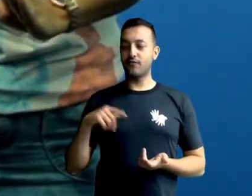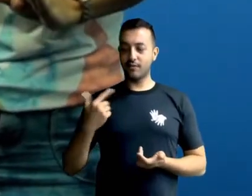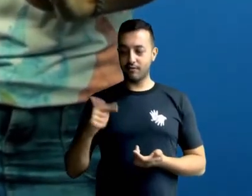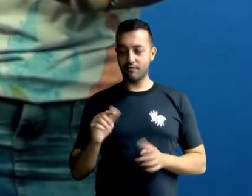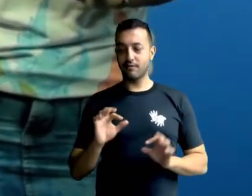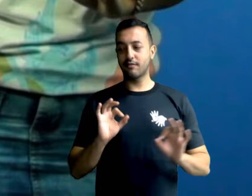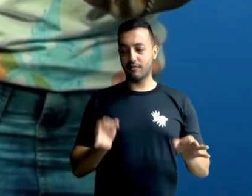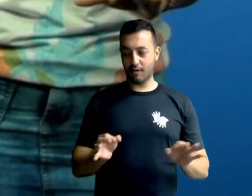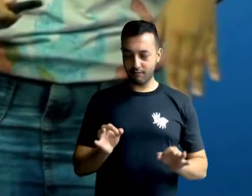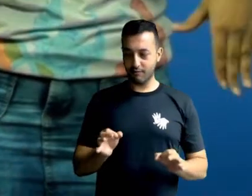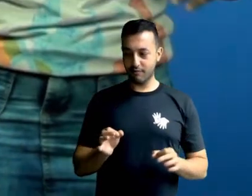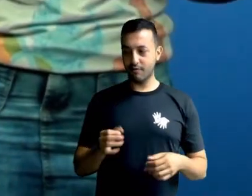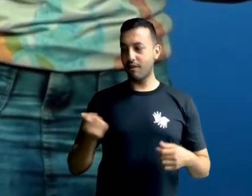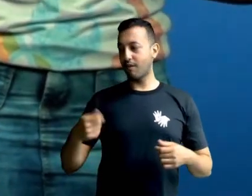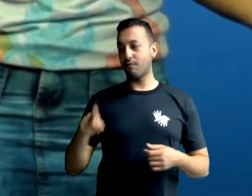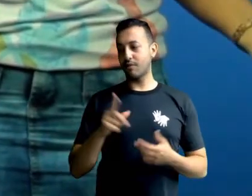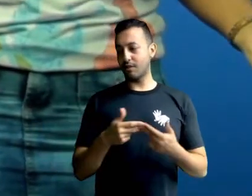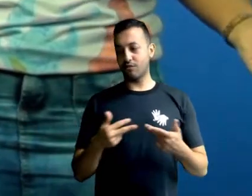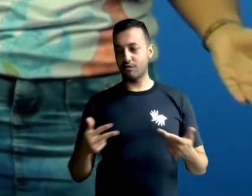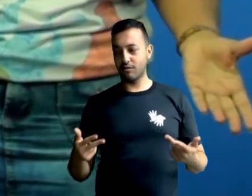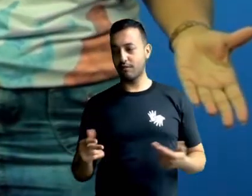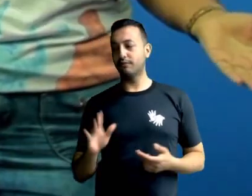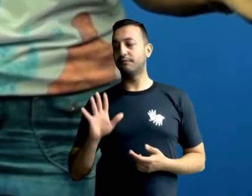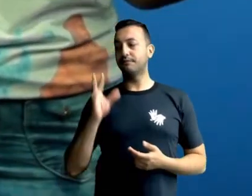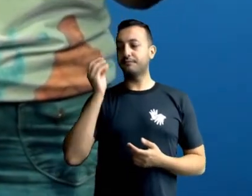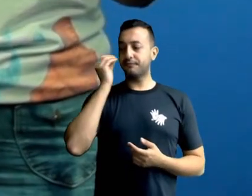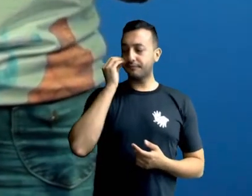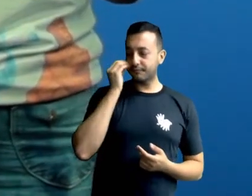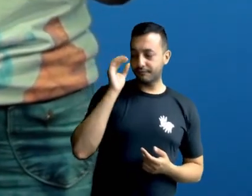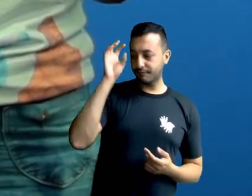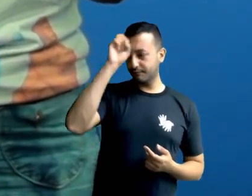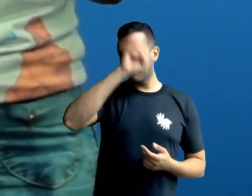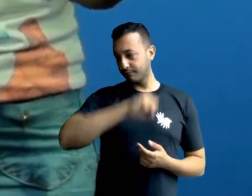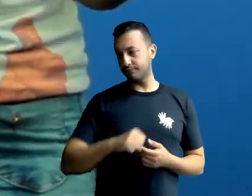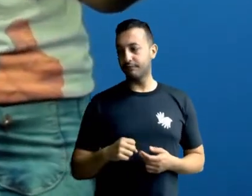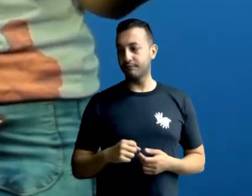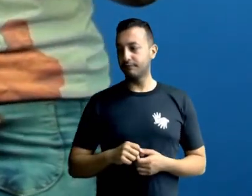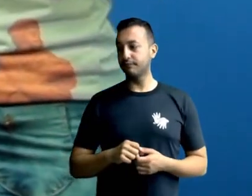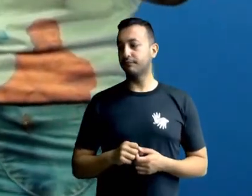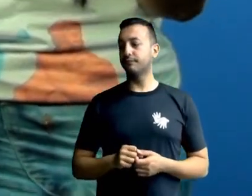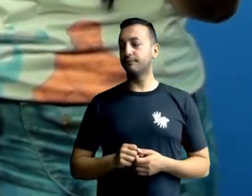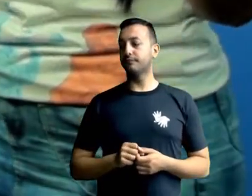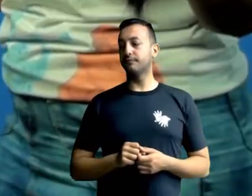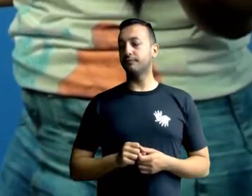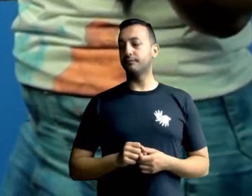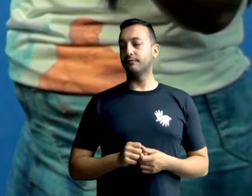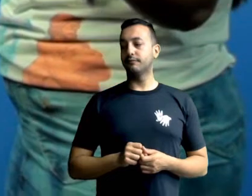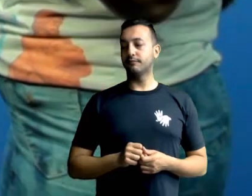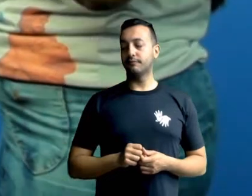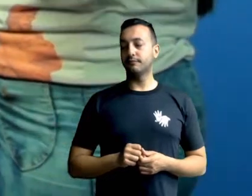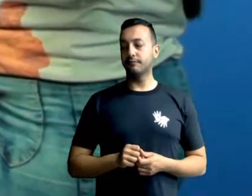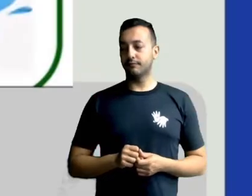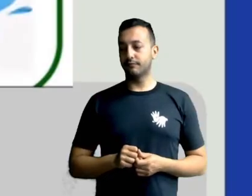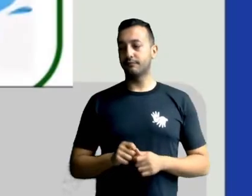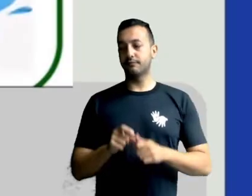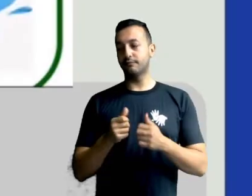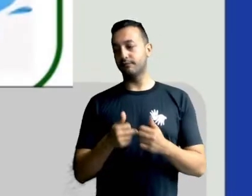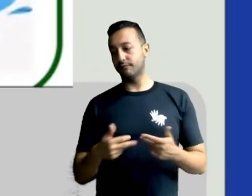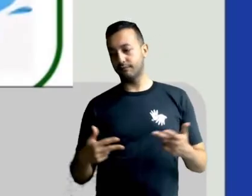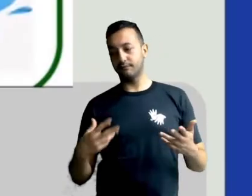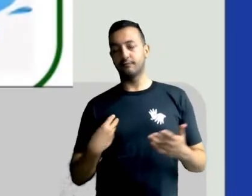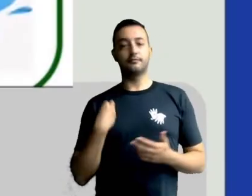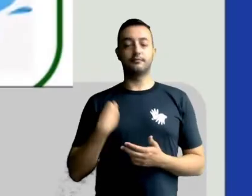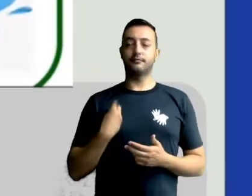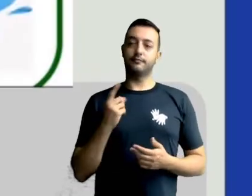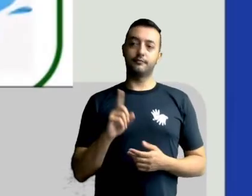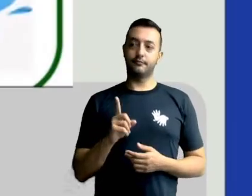não tem vida, tá certo? Não necessita dessas coisas. Vamos aprender um pouquinho sobre ele? Vão comigo. Os